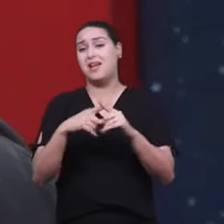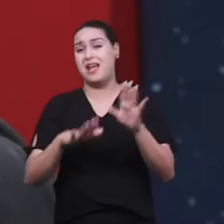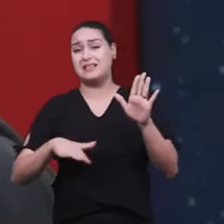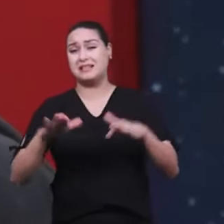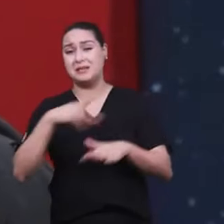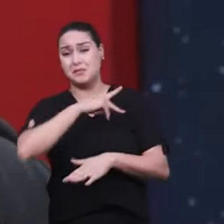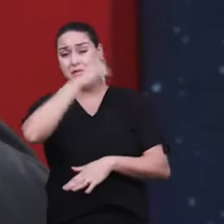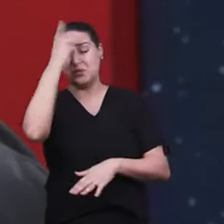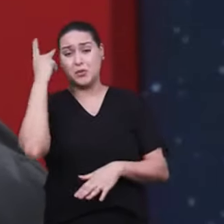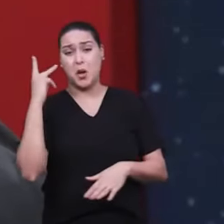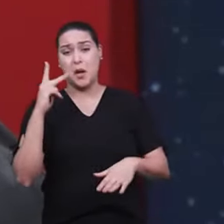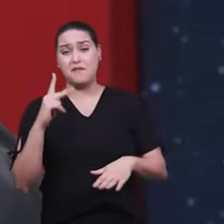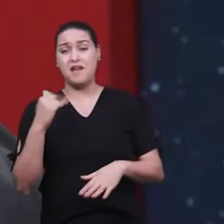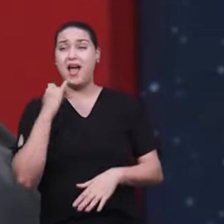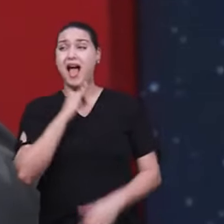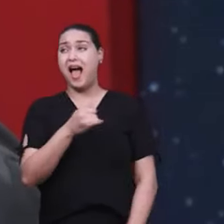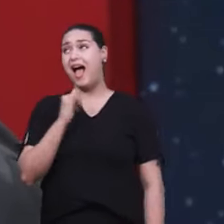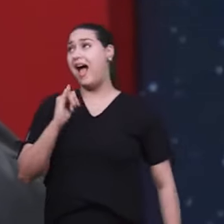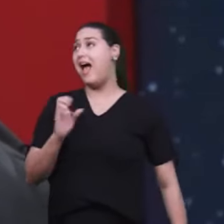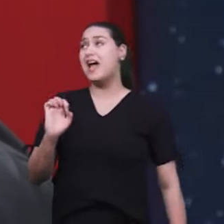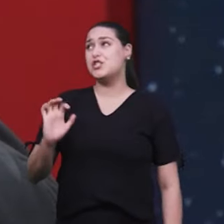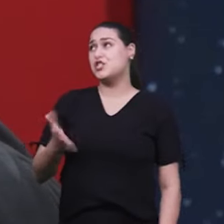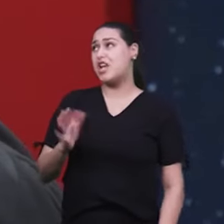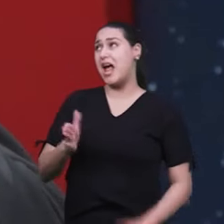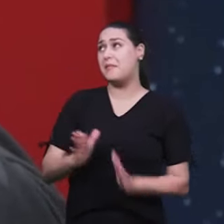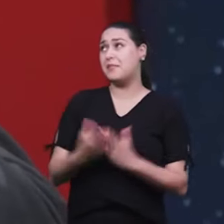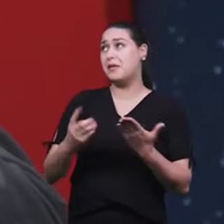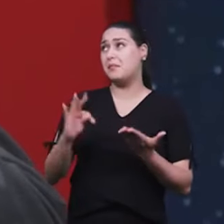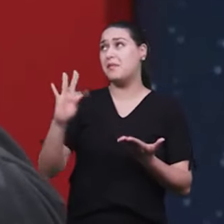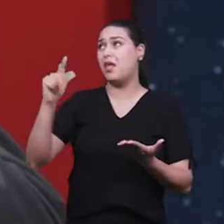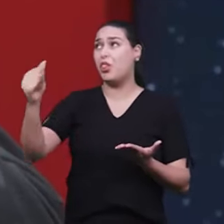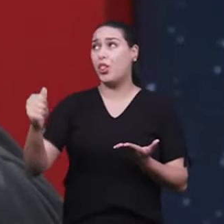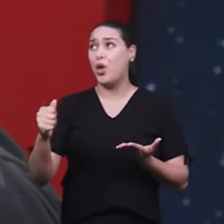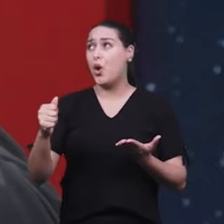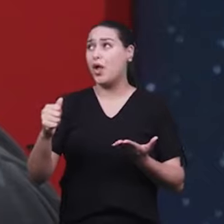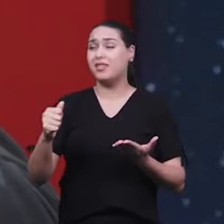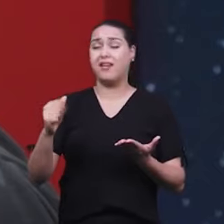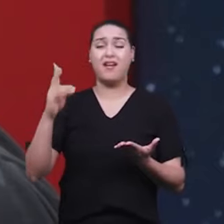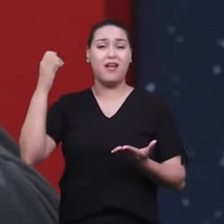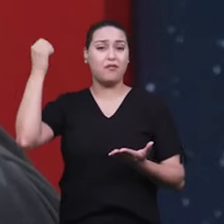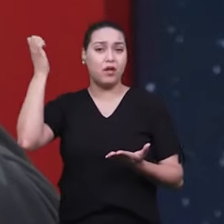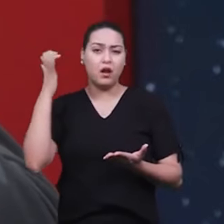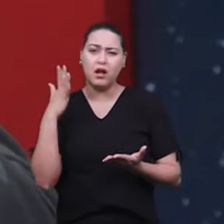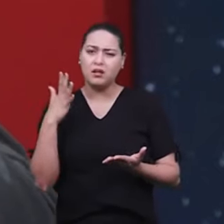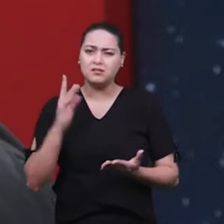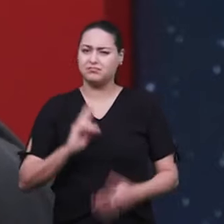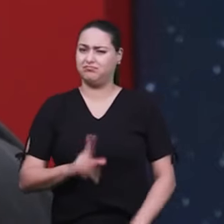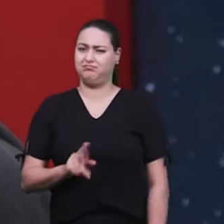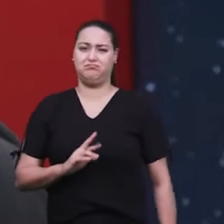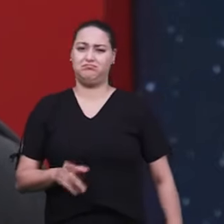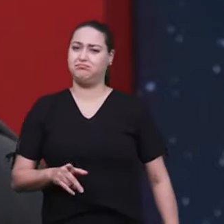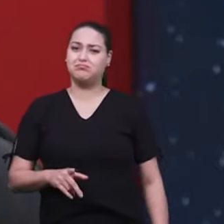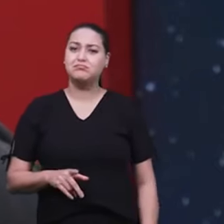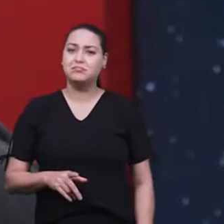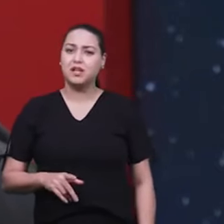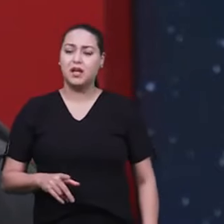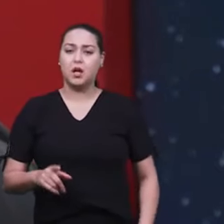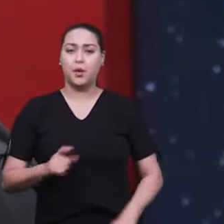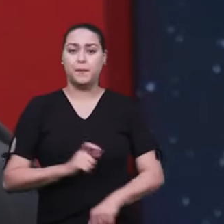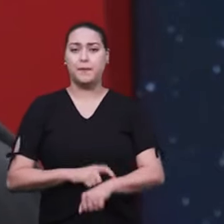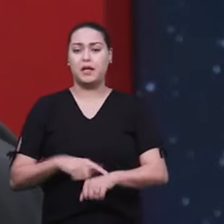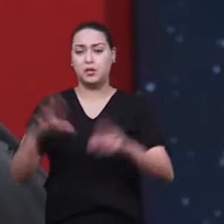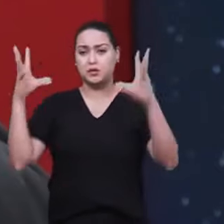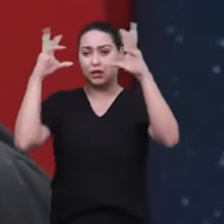Não, existem mistérios ocultos. E quando nós meditamos aí na noite, é para alertar de que o período que